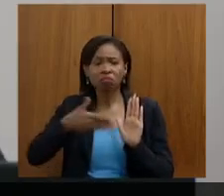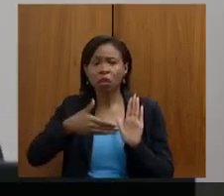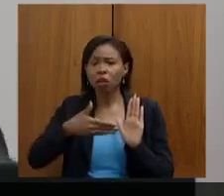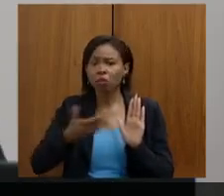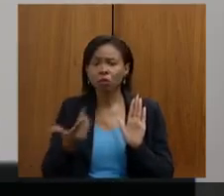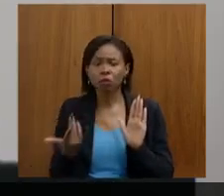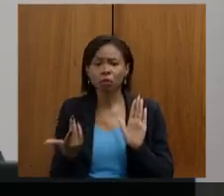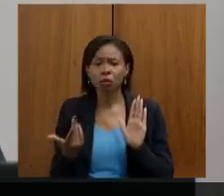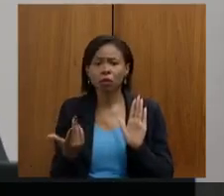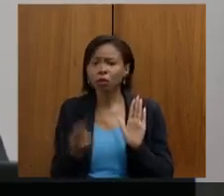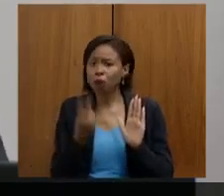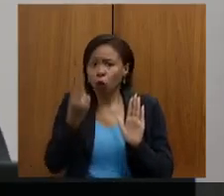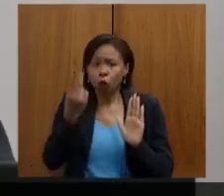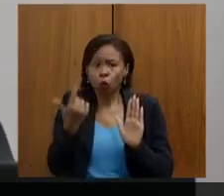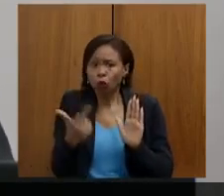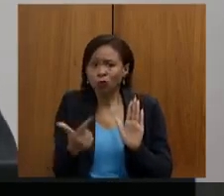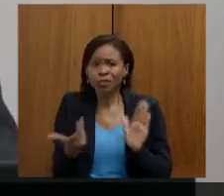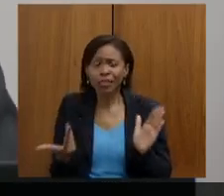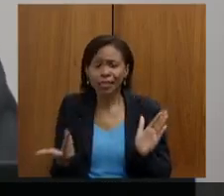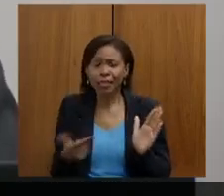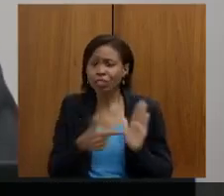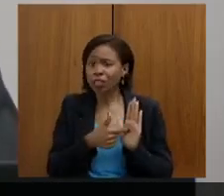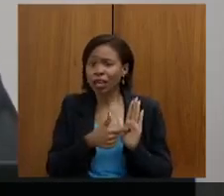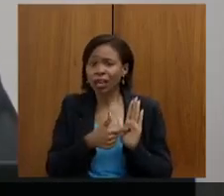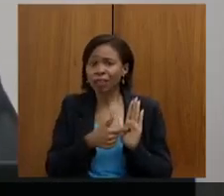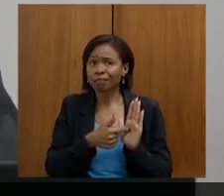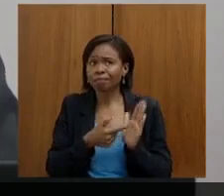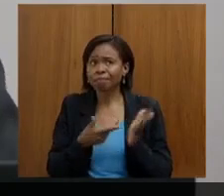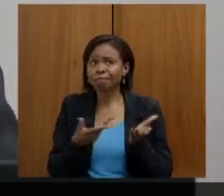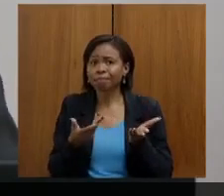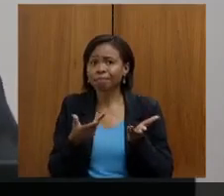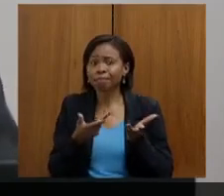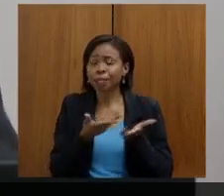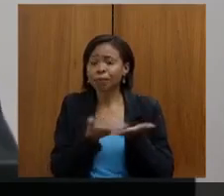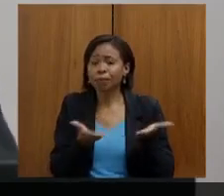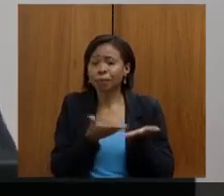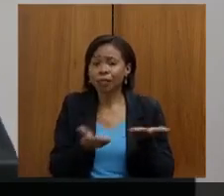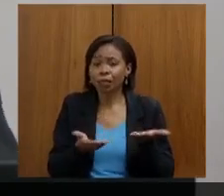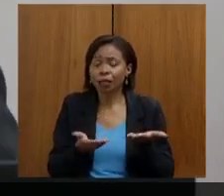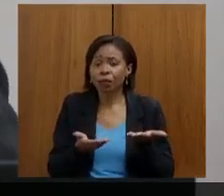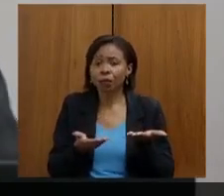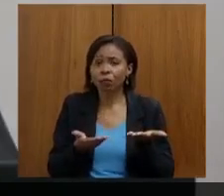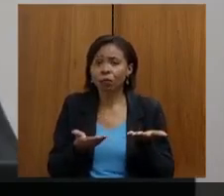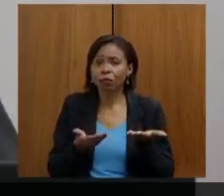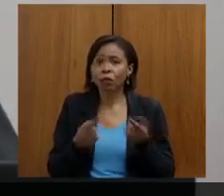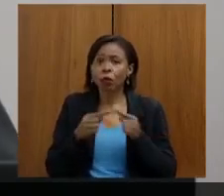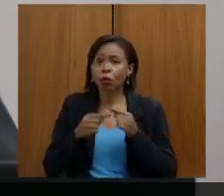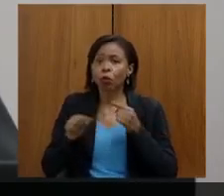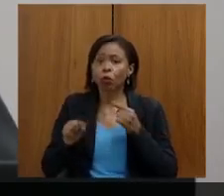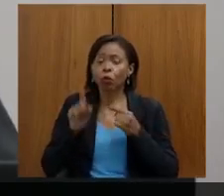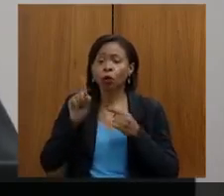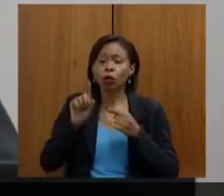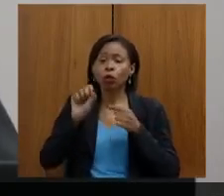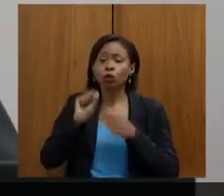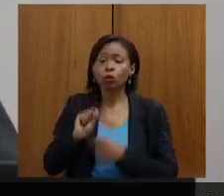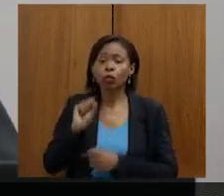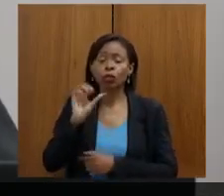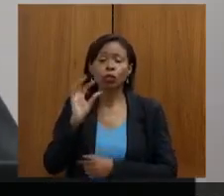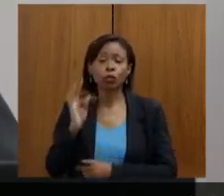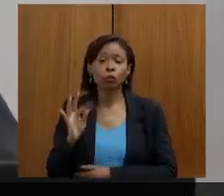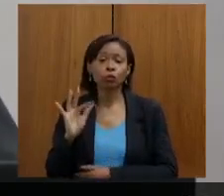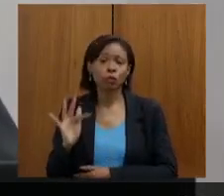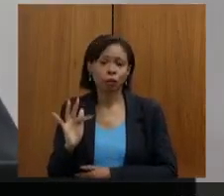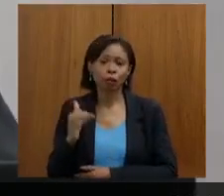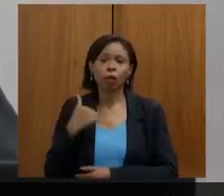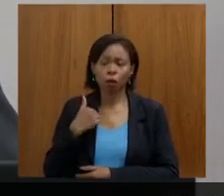completamente inutilizado com a posição do Supremo Tribunal Federal inclusive vou pedir o